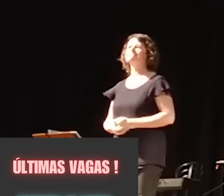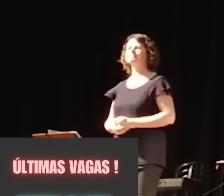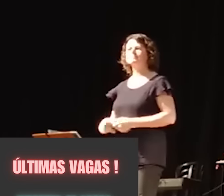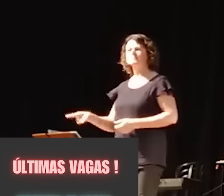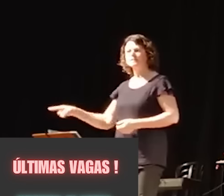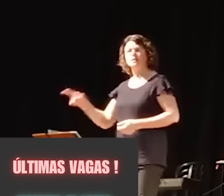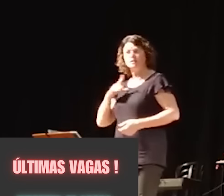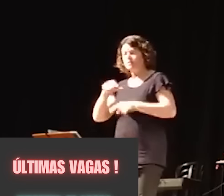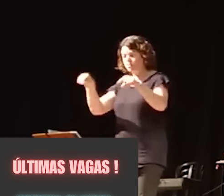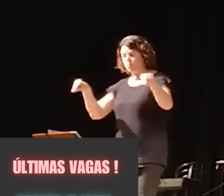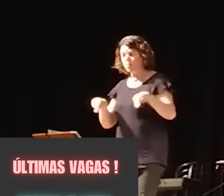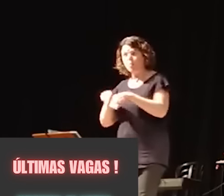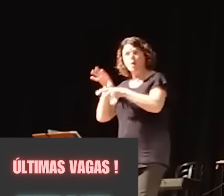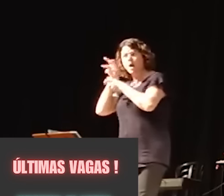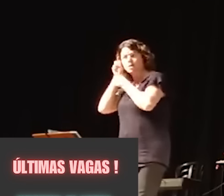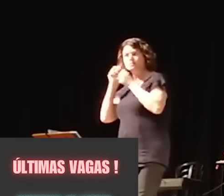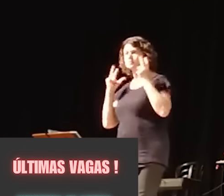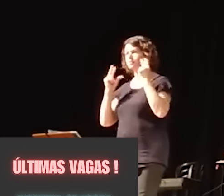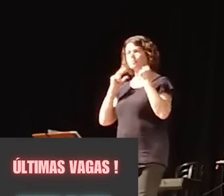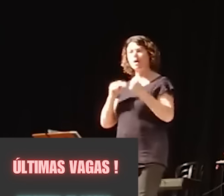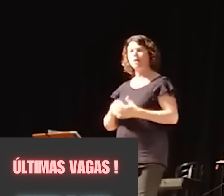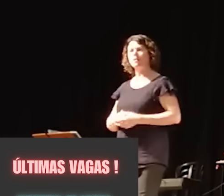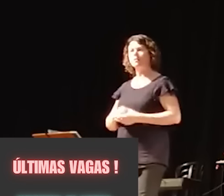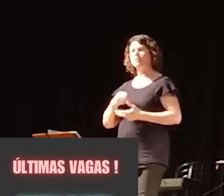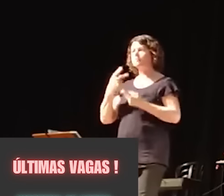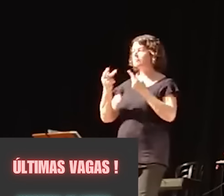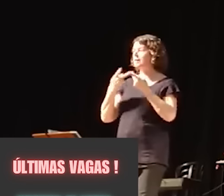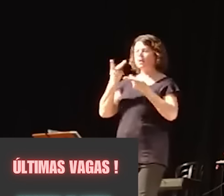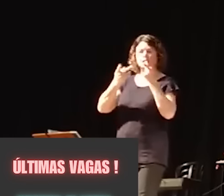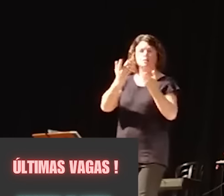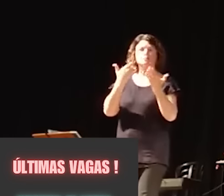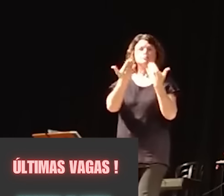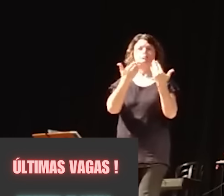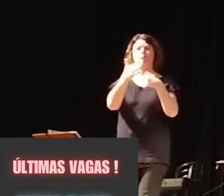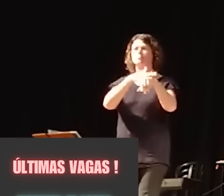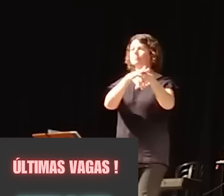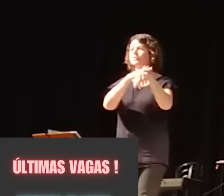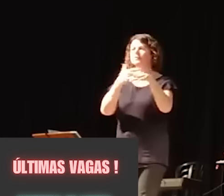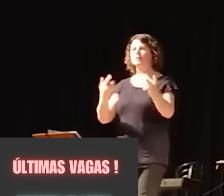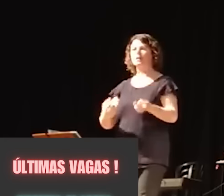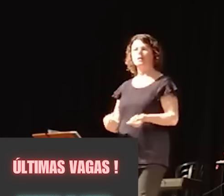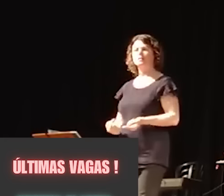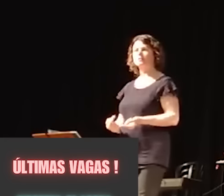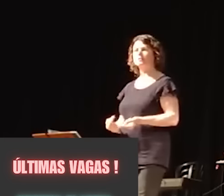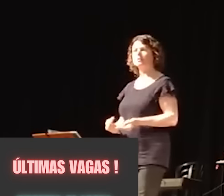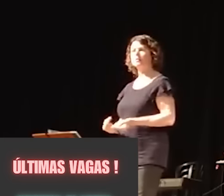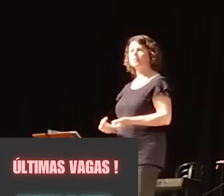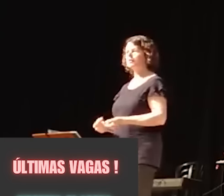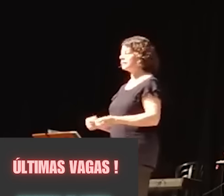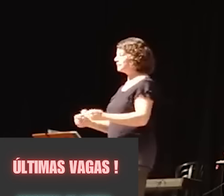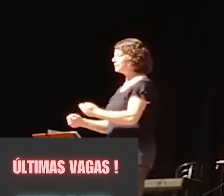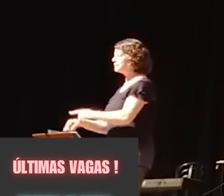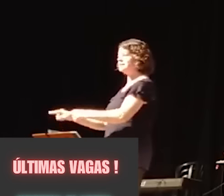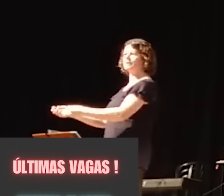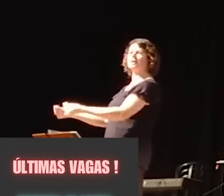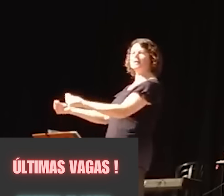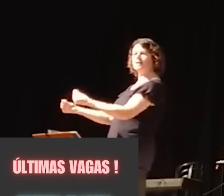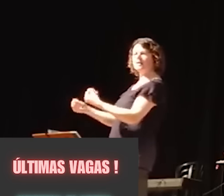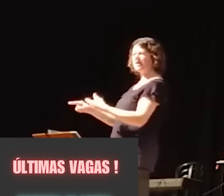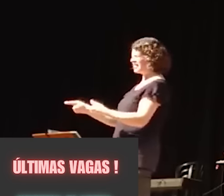acabou no quarto normal falando andando com a gente me ofereceu aquele Sabe aquele matez que deu Hospital sem